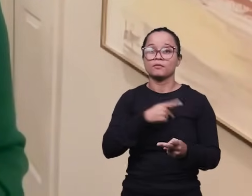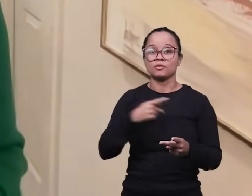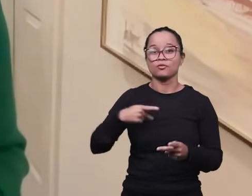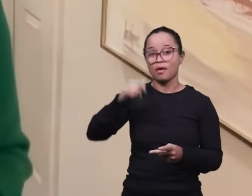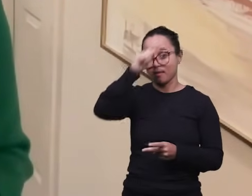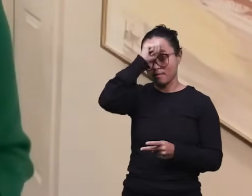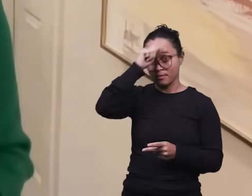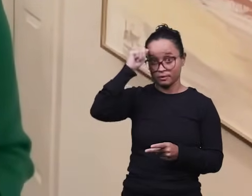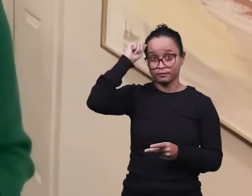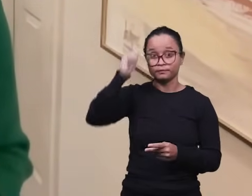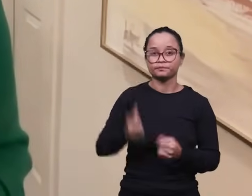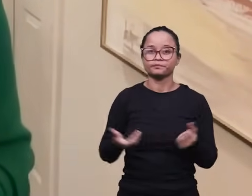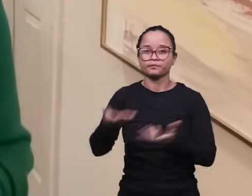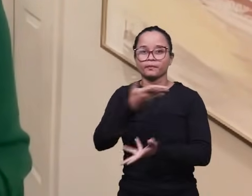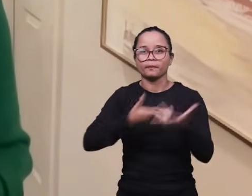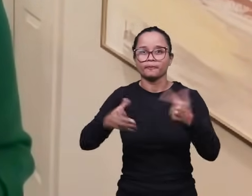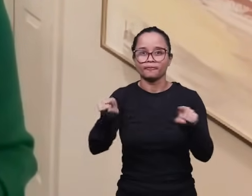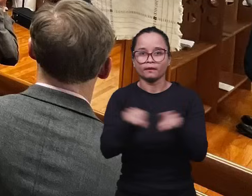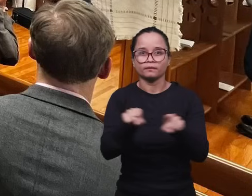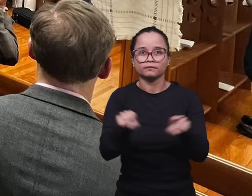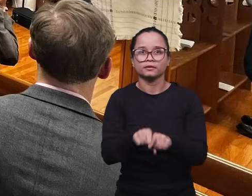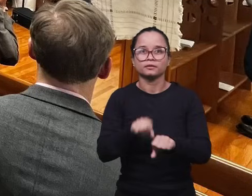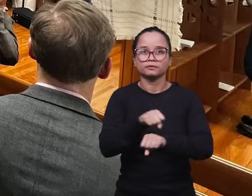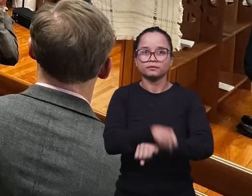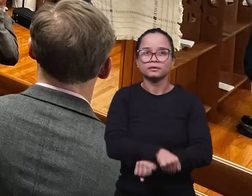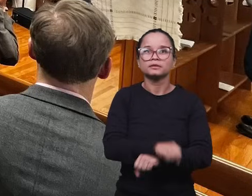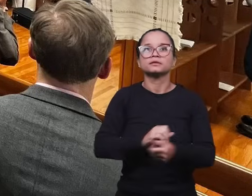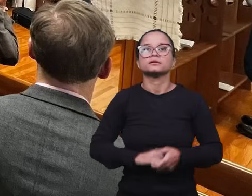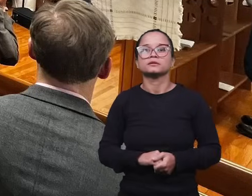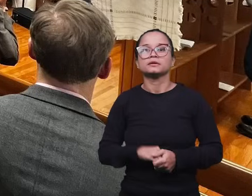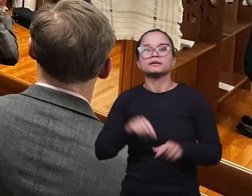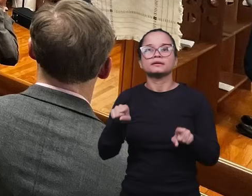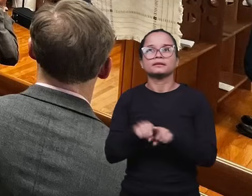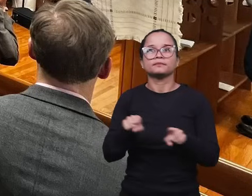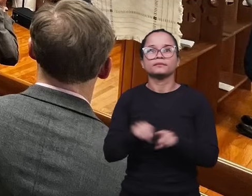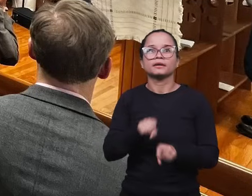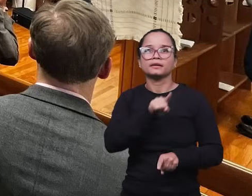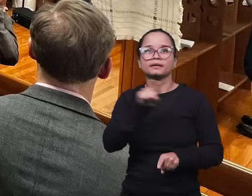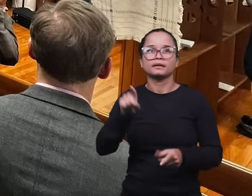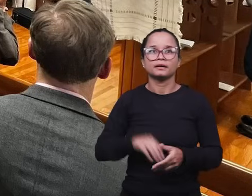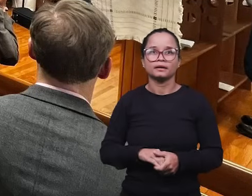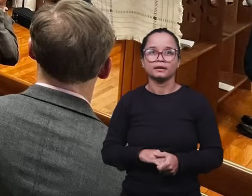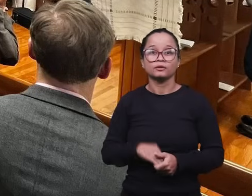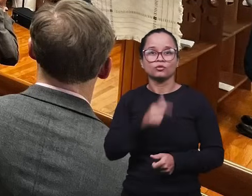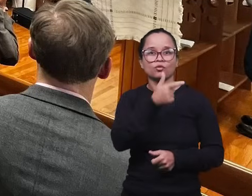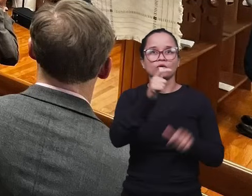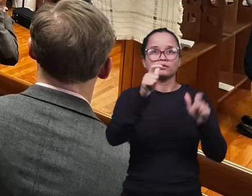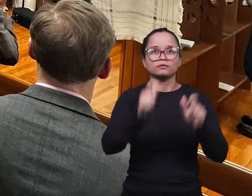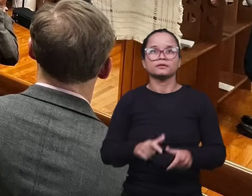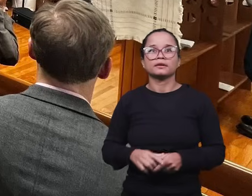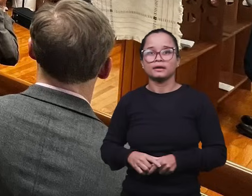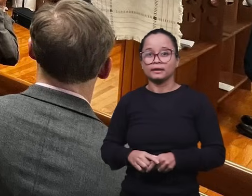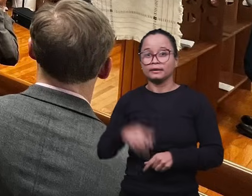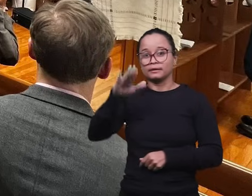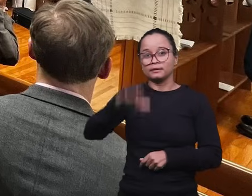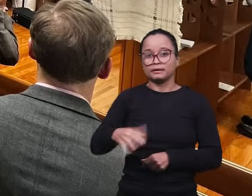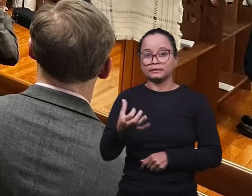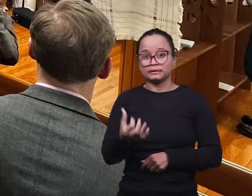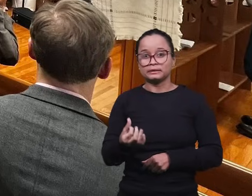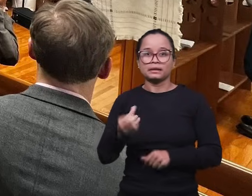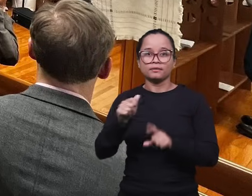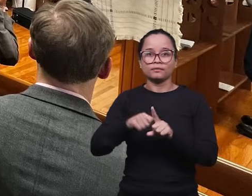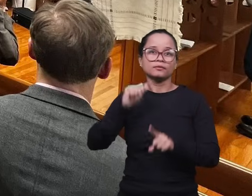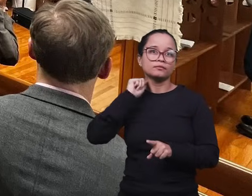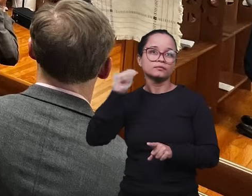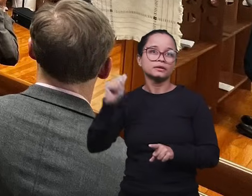participaram também de um seminário na ECM Wallingford, em Connecticut, na tarde de 6 de abril, com a